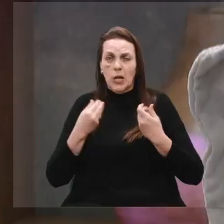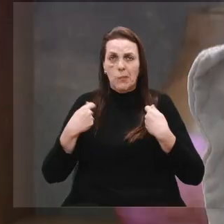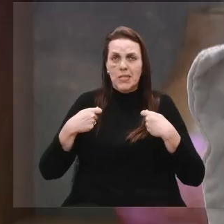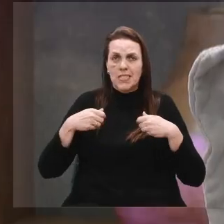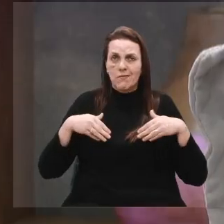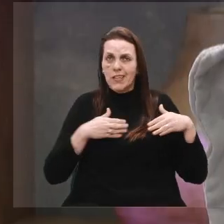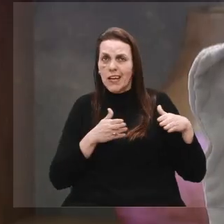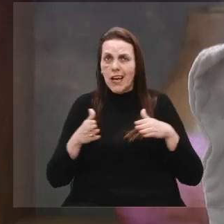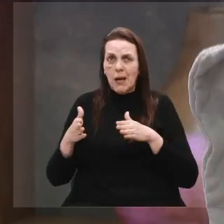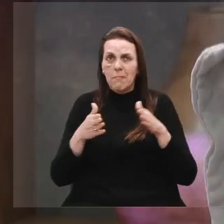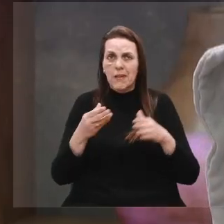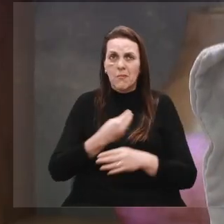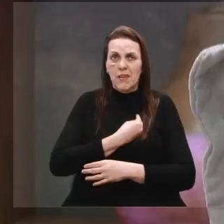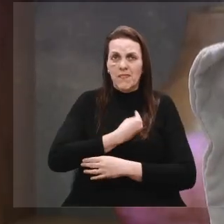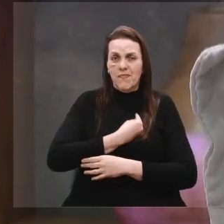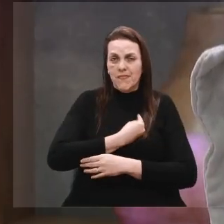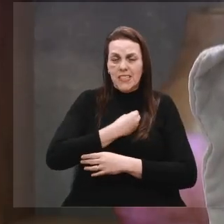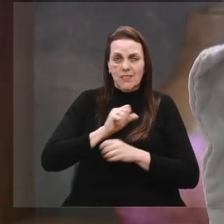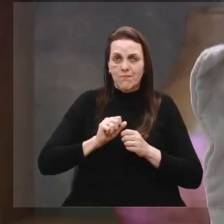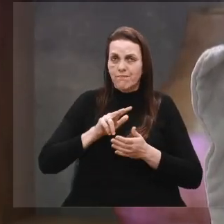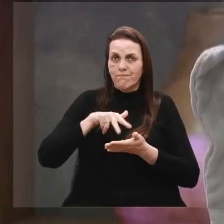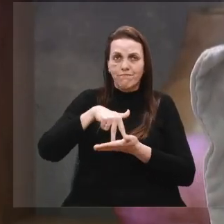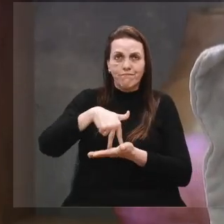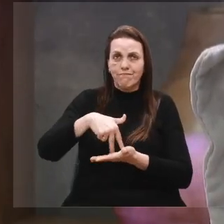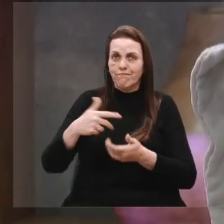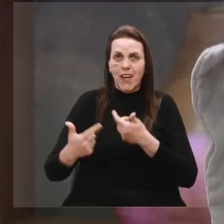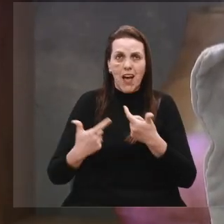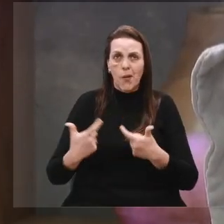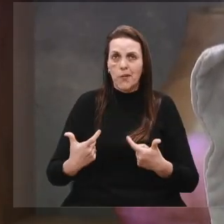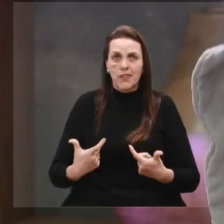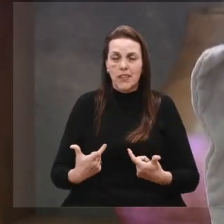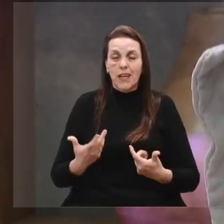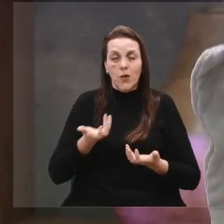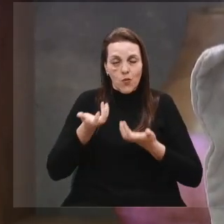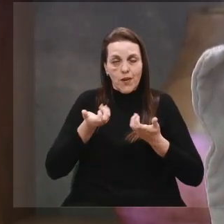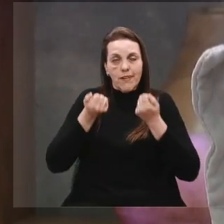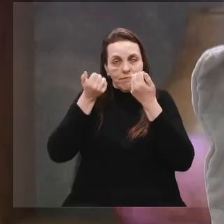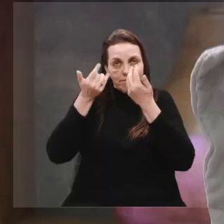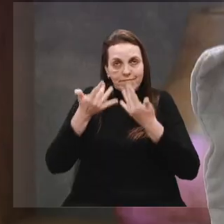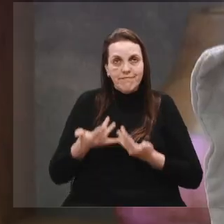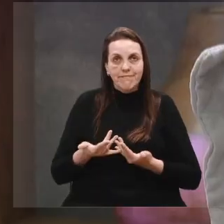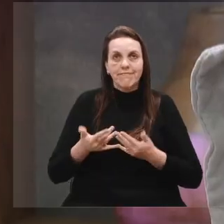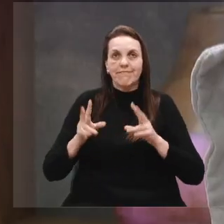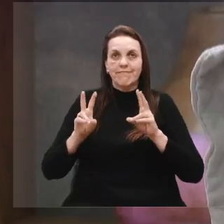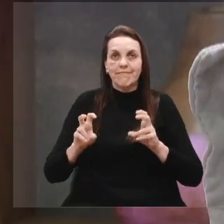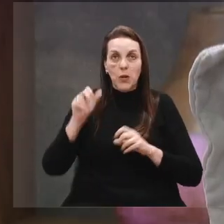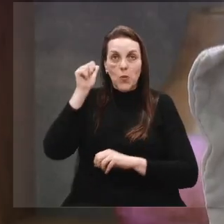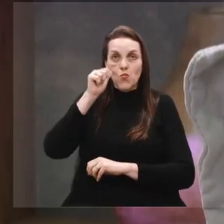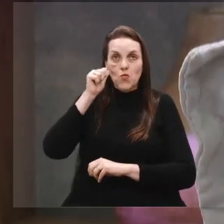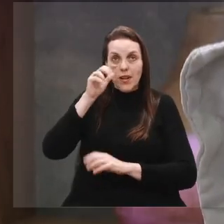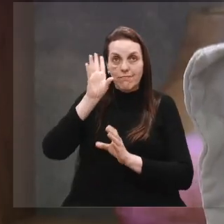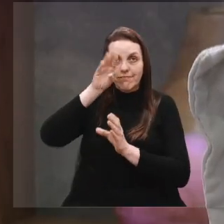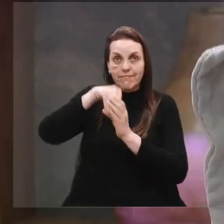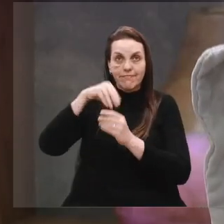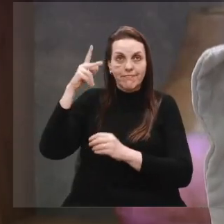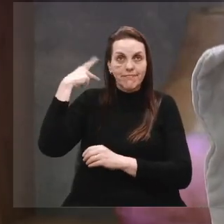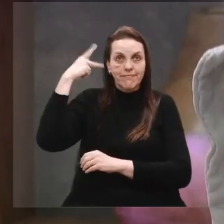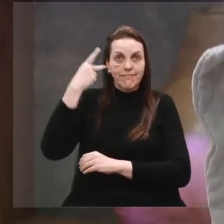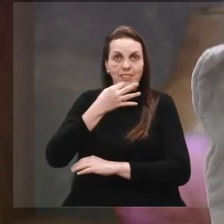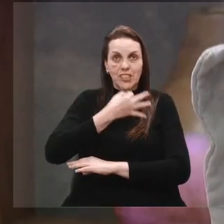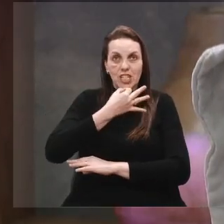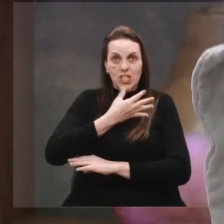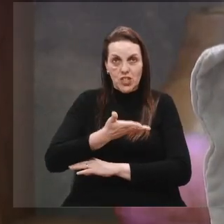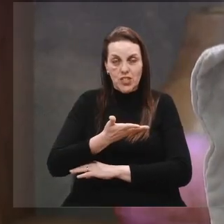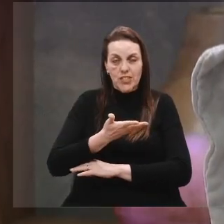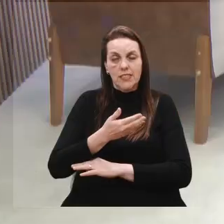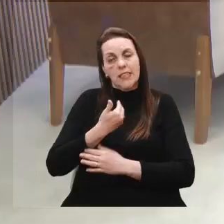precisando ressignificar esse meu lugar também. Então eu pensei, bom, eu quero falar sobre mulheres na política em Caxias